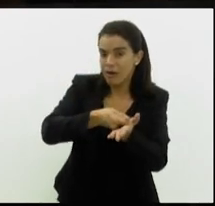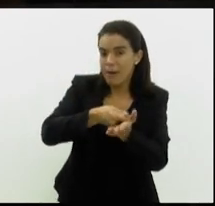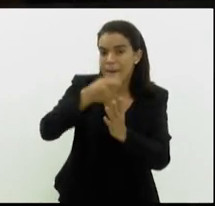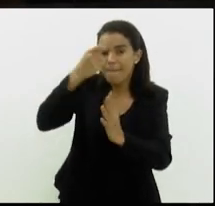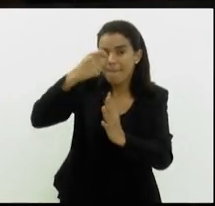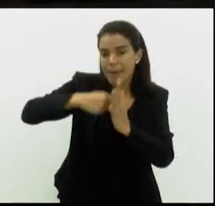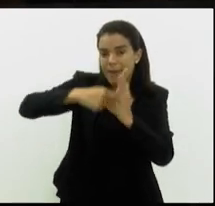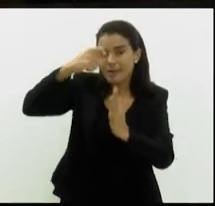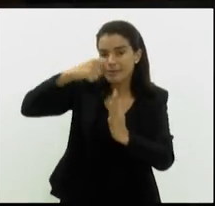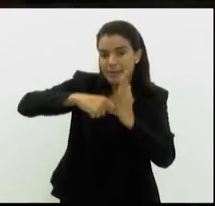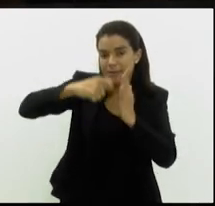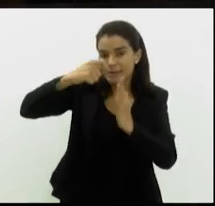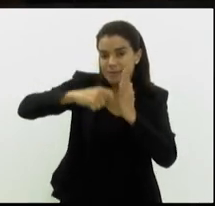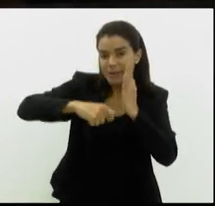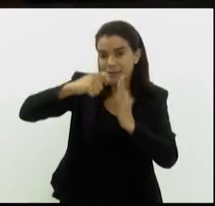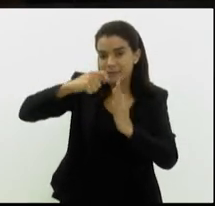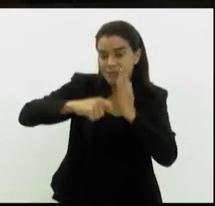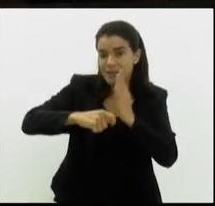mensalmente